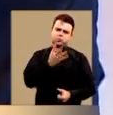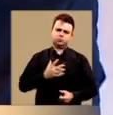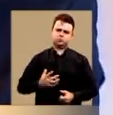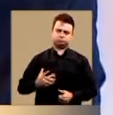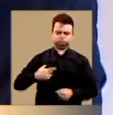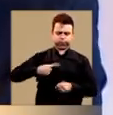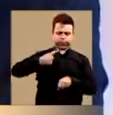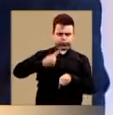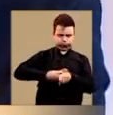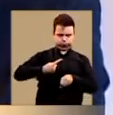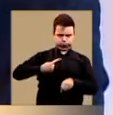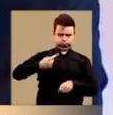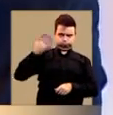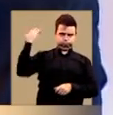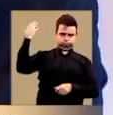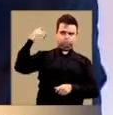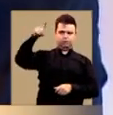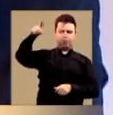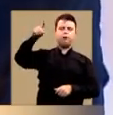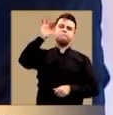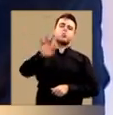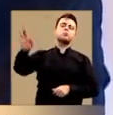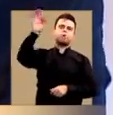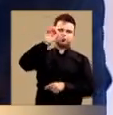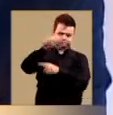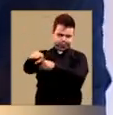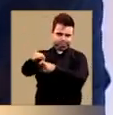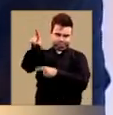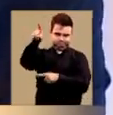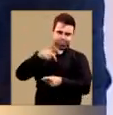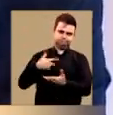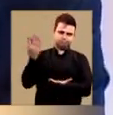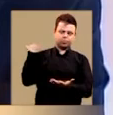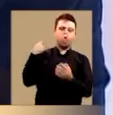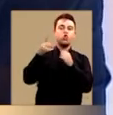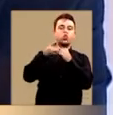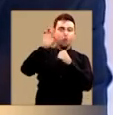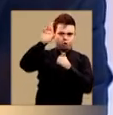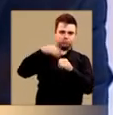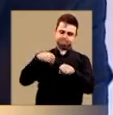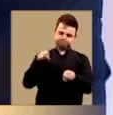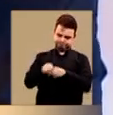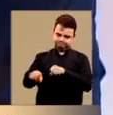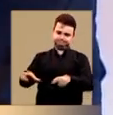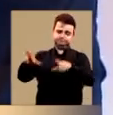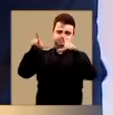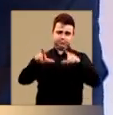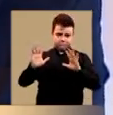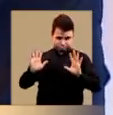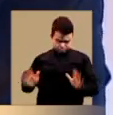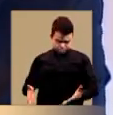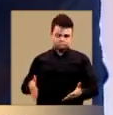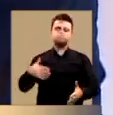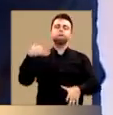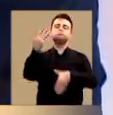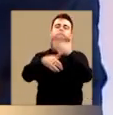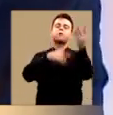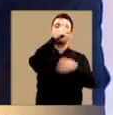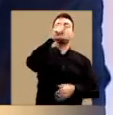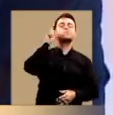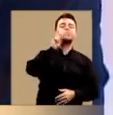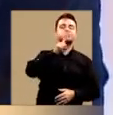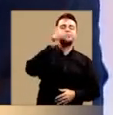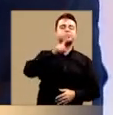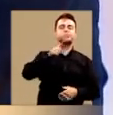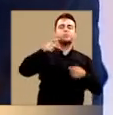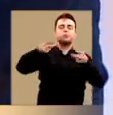uma experiência recente que eu tive dentro do mundo acadêmico. Eu terminei meu doutorado agora e fui fazer um estágio de pesquisa na Faculdade de